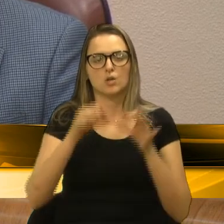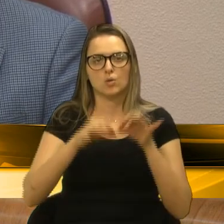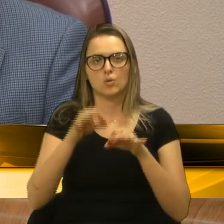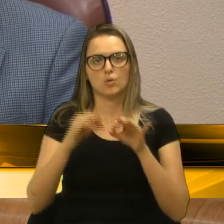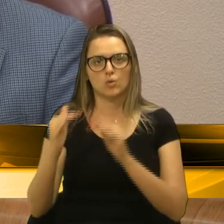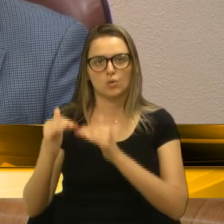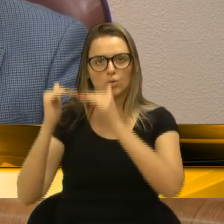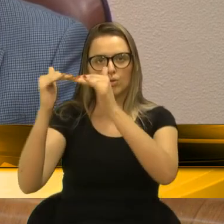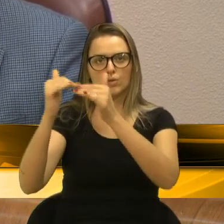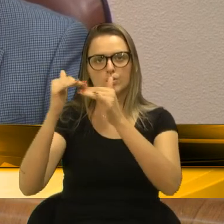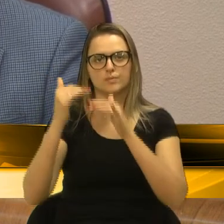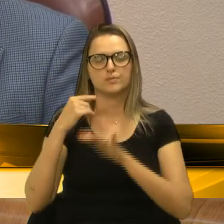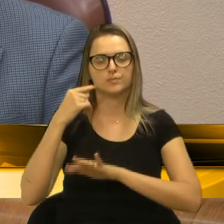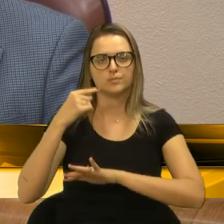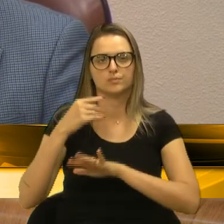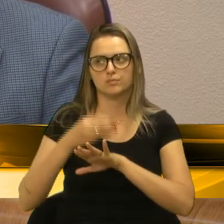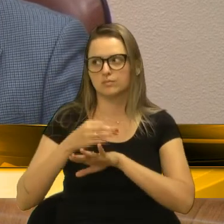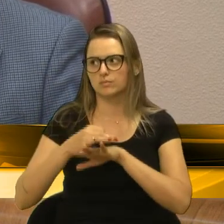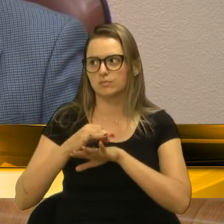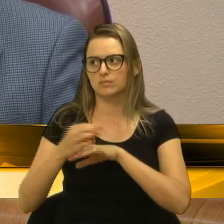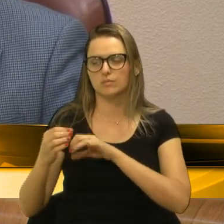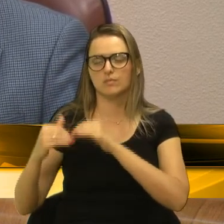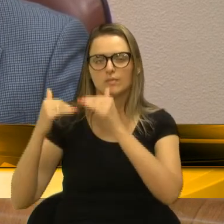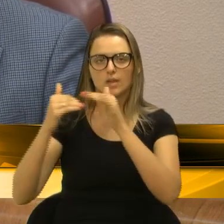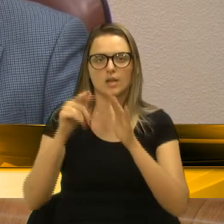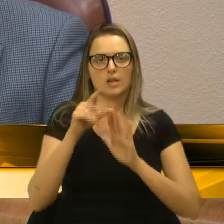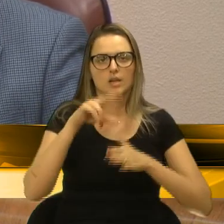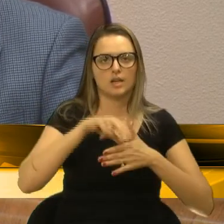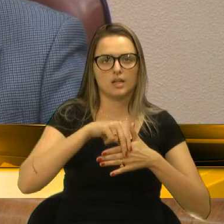Soares Pereira, anexo 4,